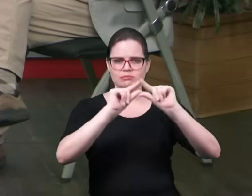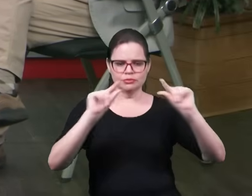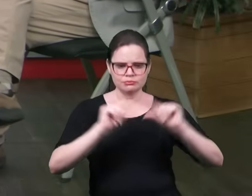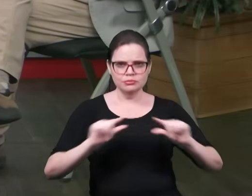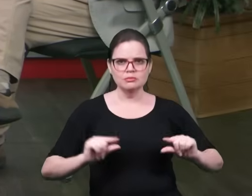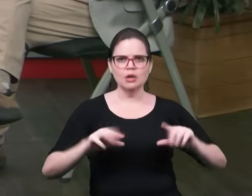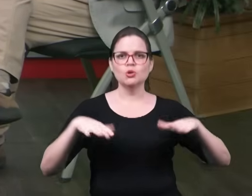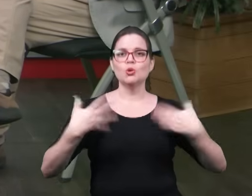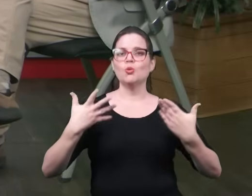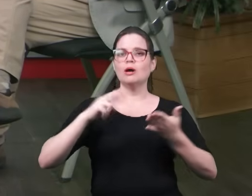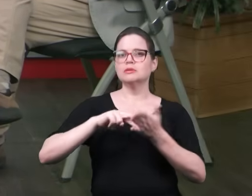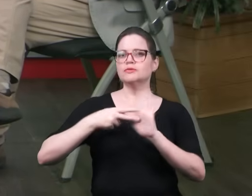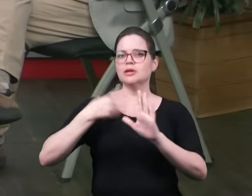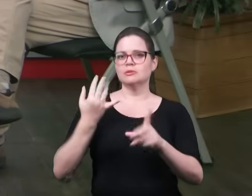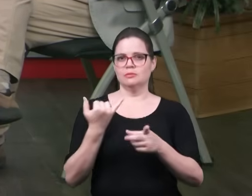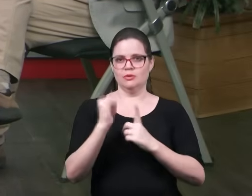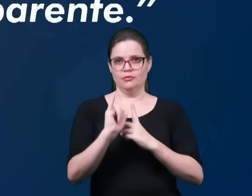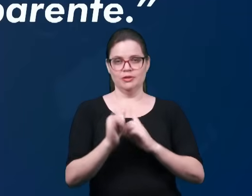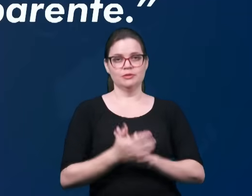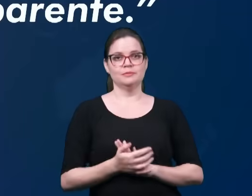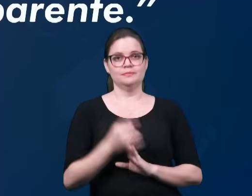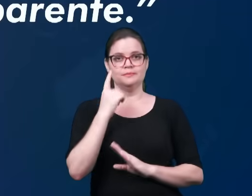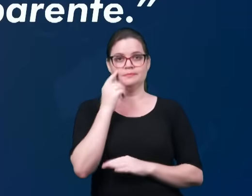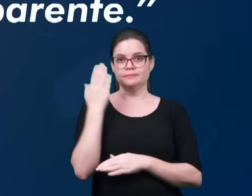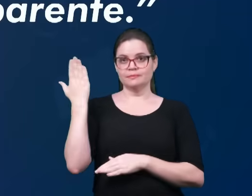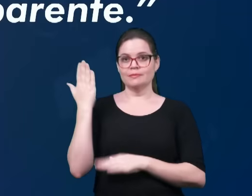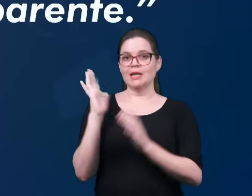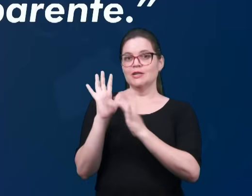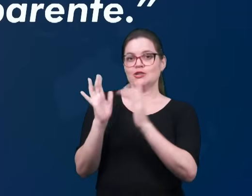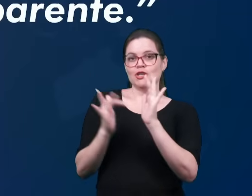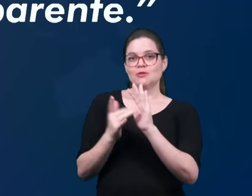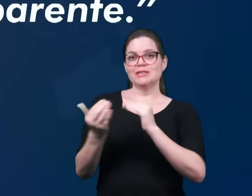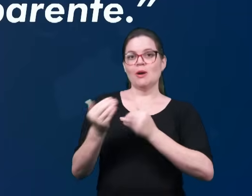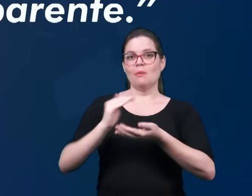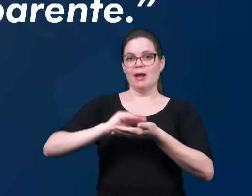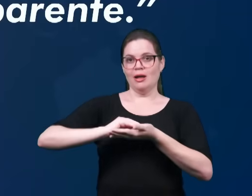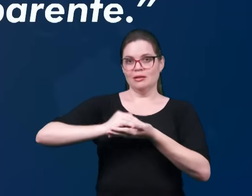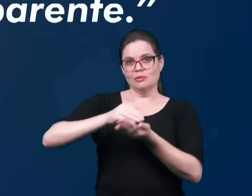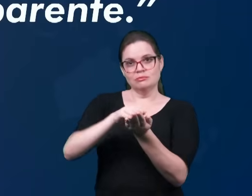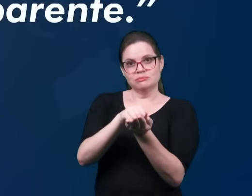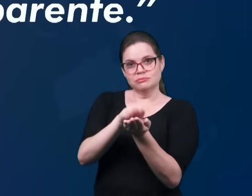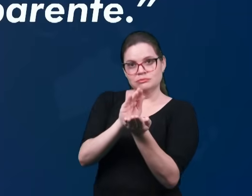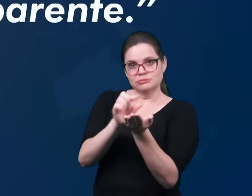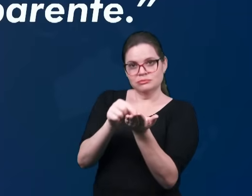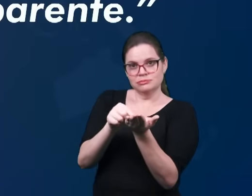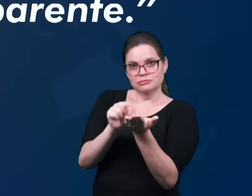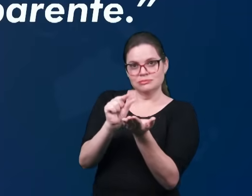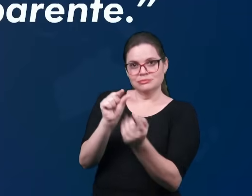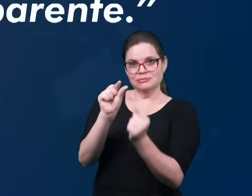profético aqui é de Jesus como a pérola de grande valor. Lembram daquela